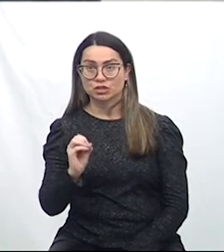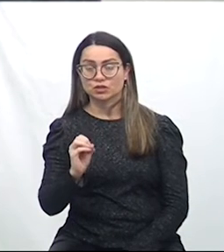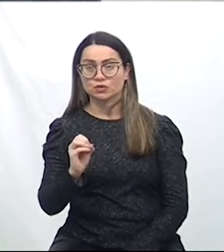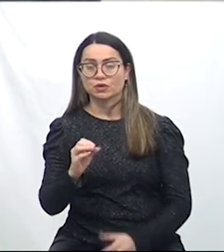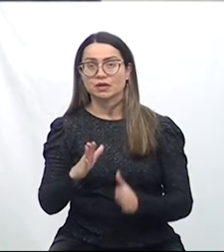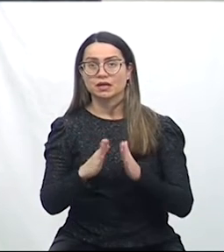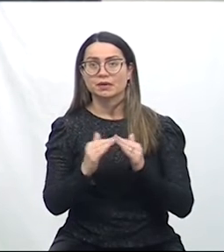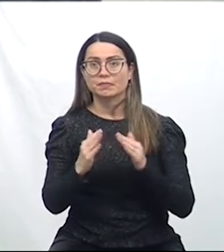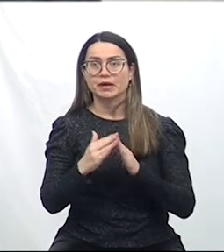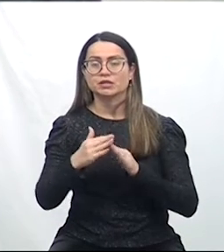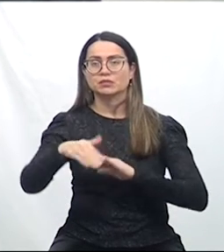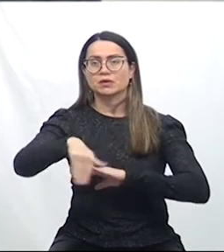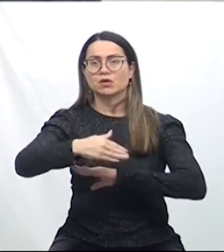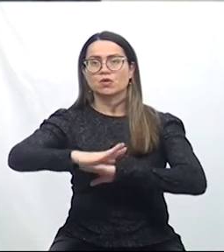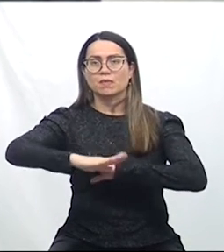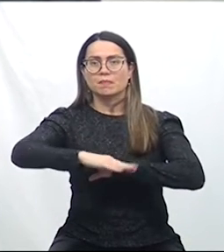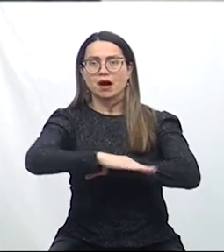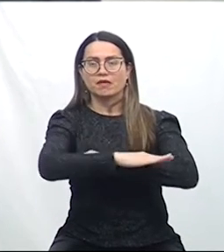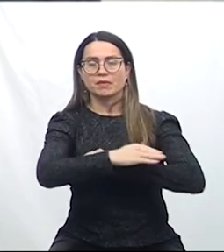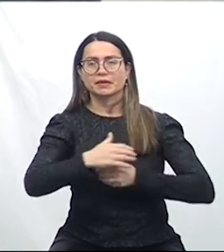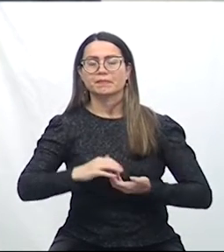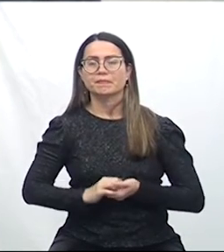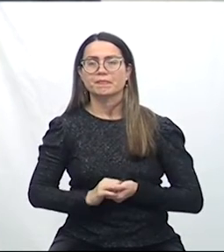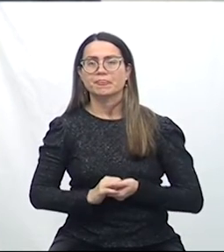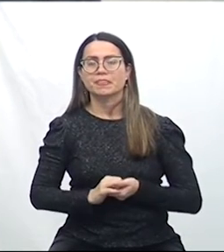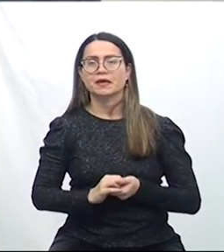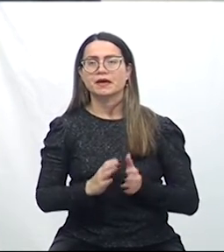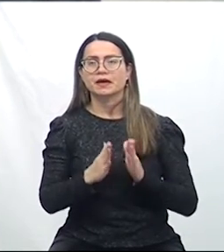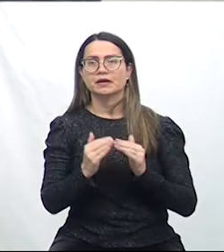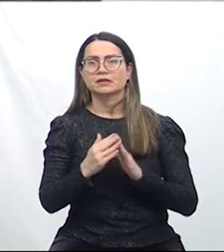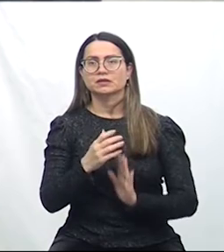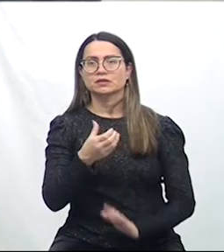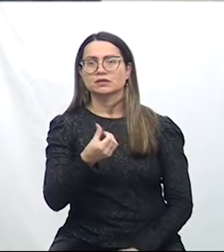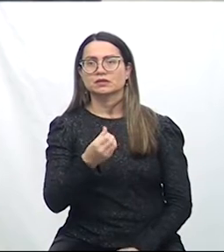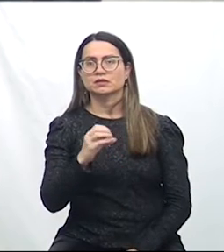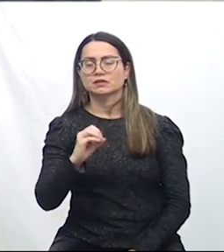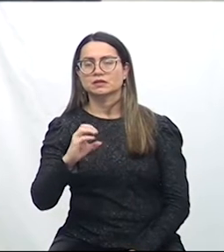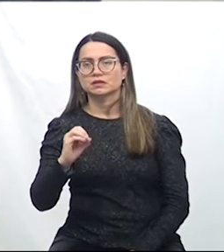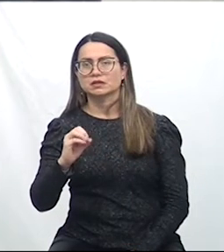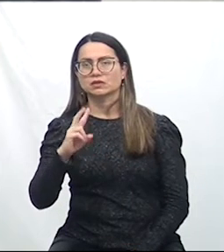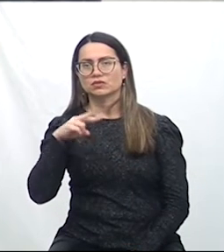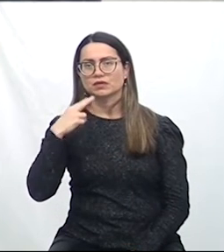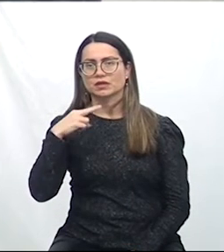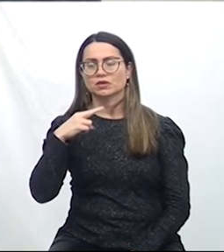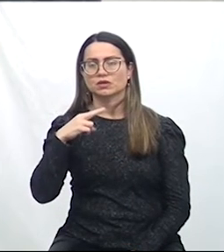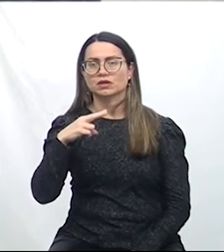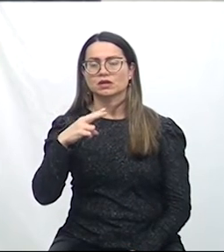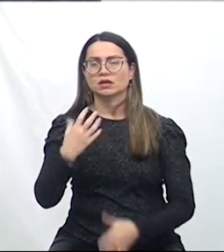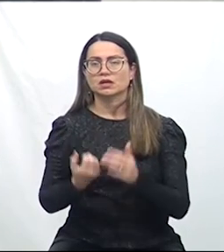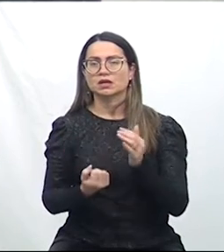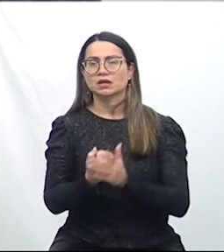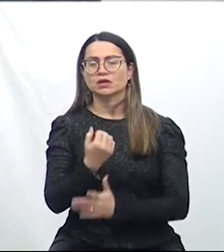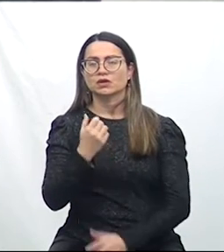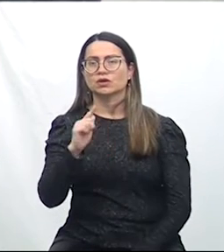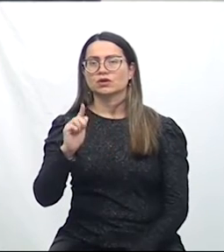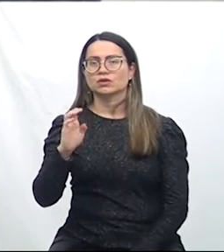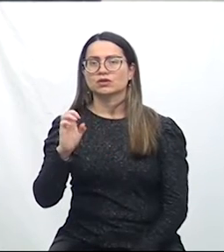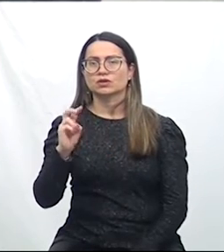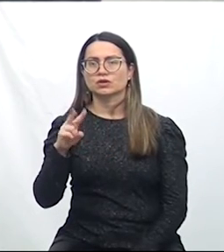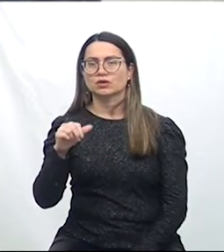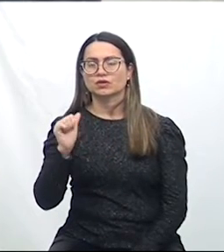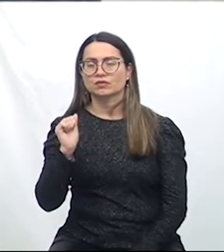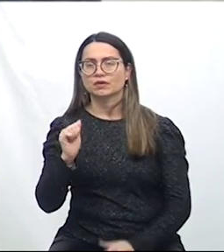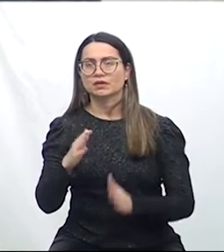bairro Pio Correia. Requerimento 600-2022, autora vereadora Giovana Zanetti, envio de expediente ao chefe do